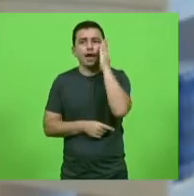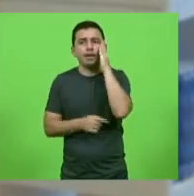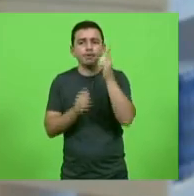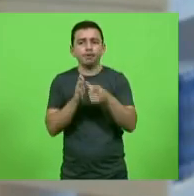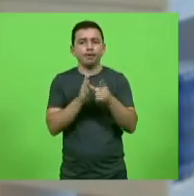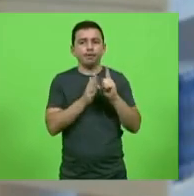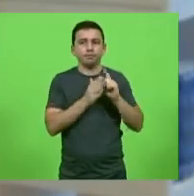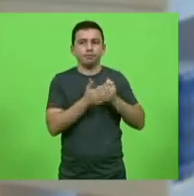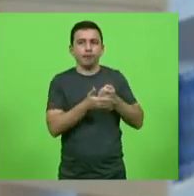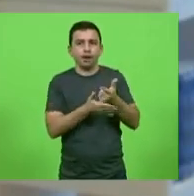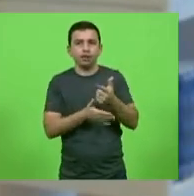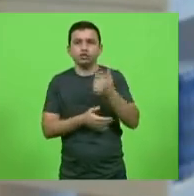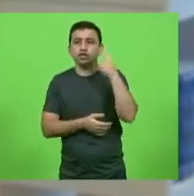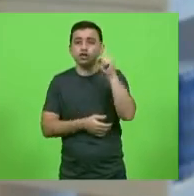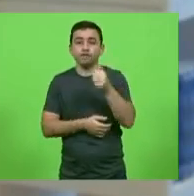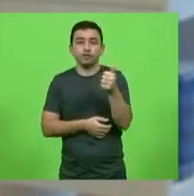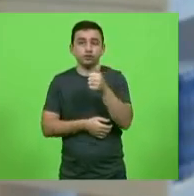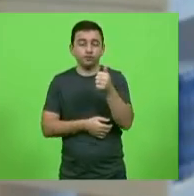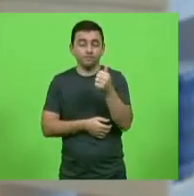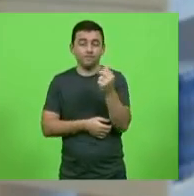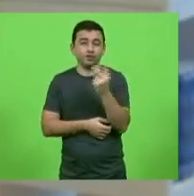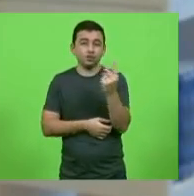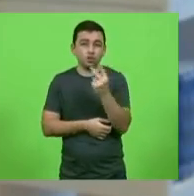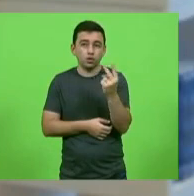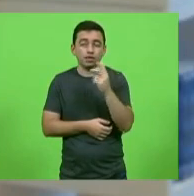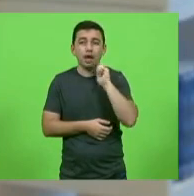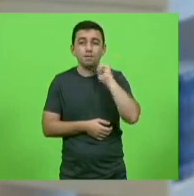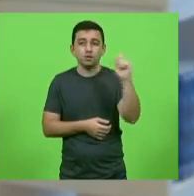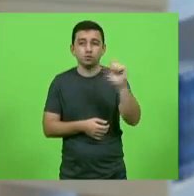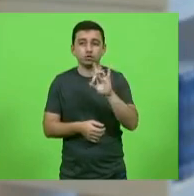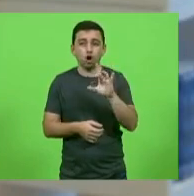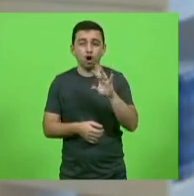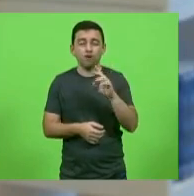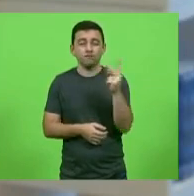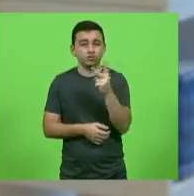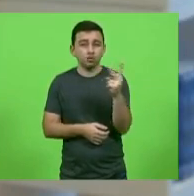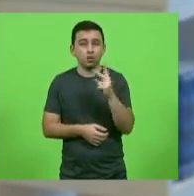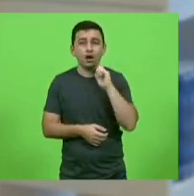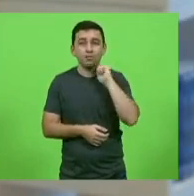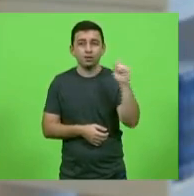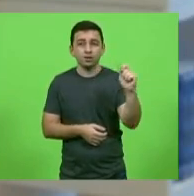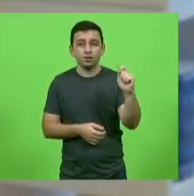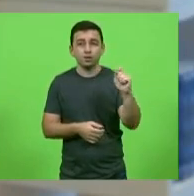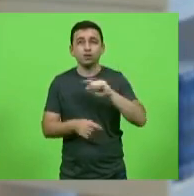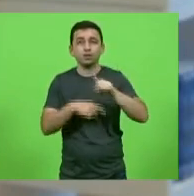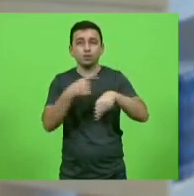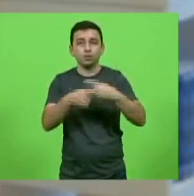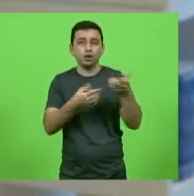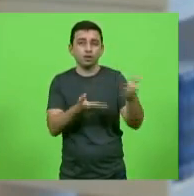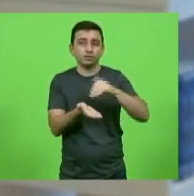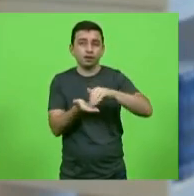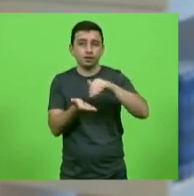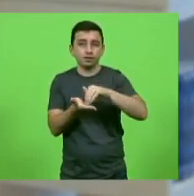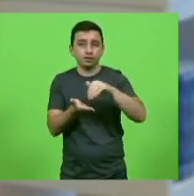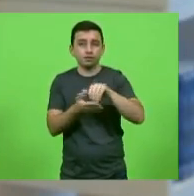no dia 22 de abril e tão somente apenas no dia 22 de abril. Quando reportado pelo então secretário de Estado da Saúde, Elton